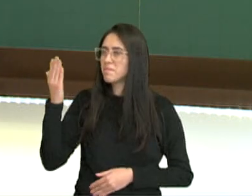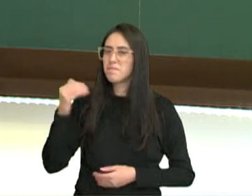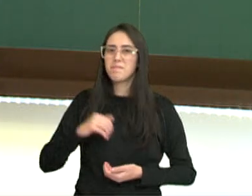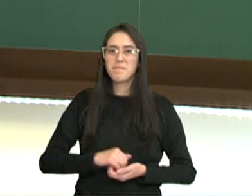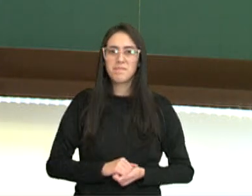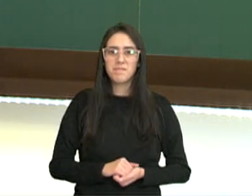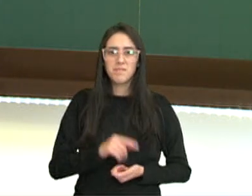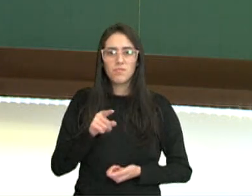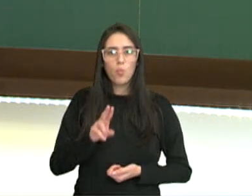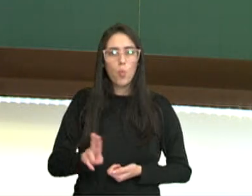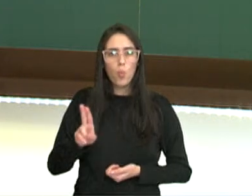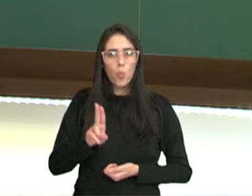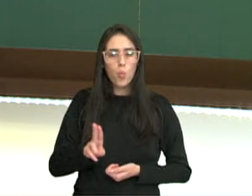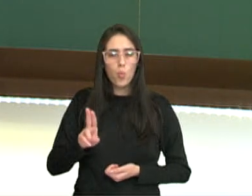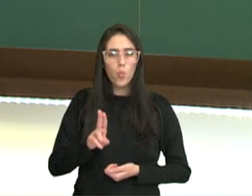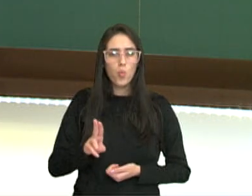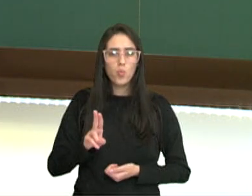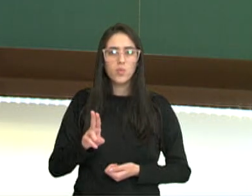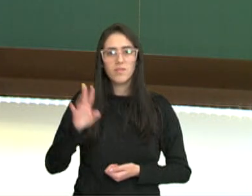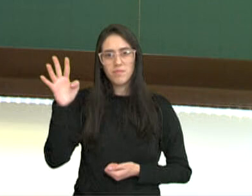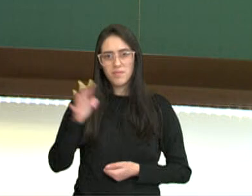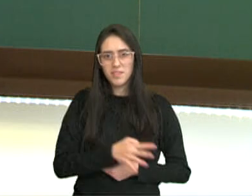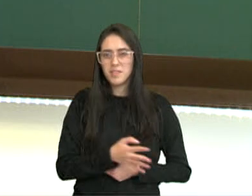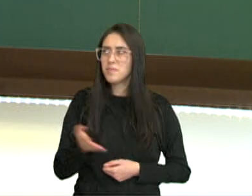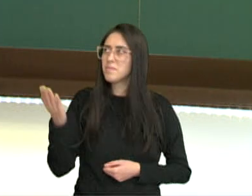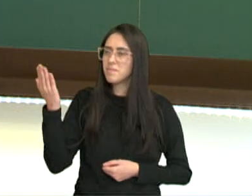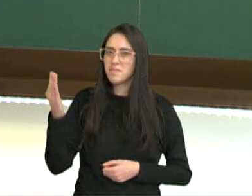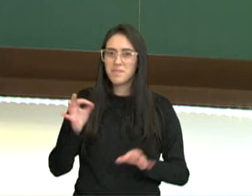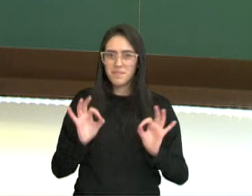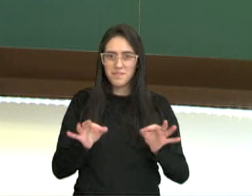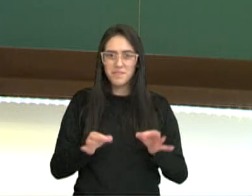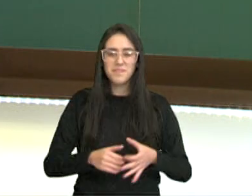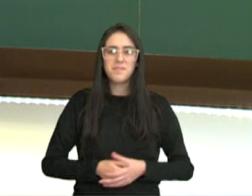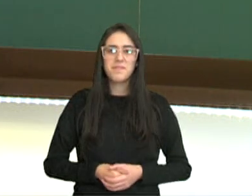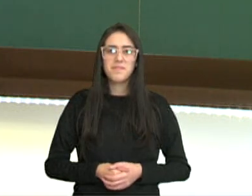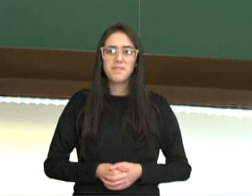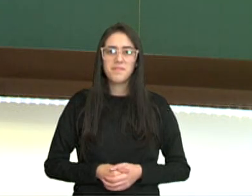sequência quando você usa o diagrama do Linus Pauling, certo?